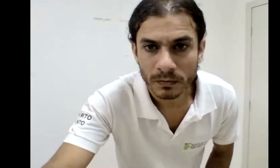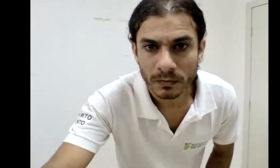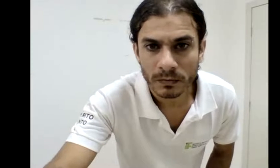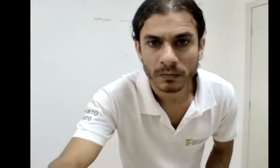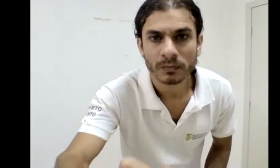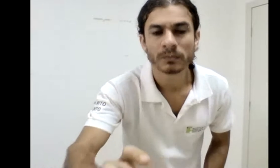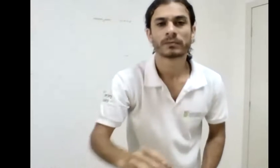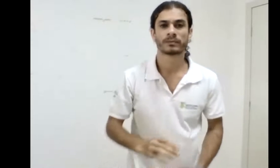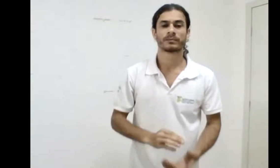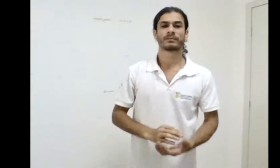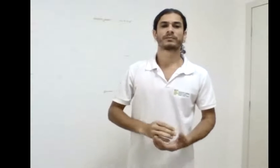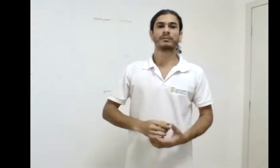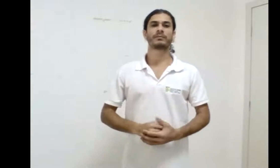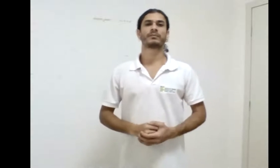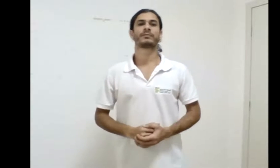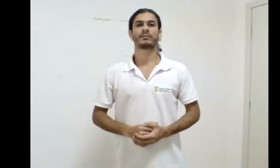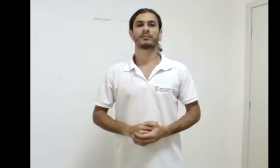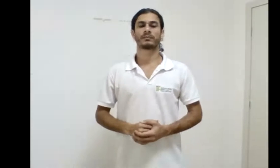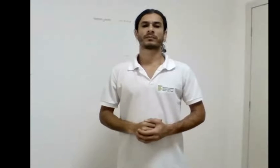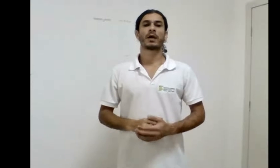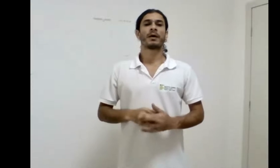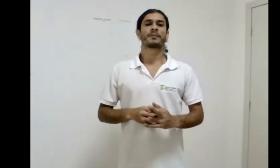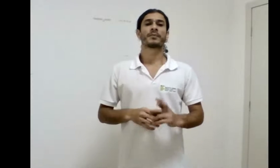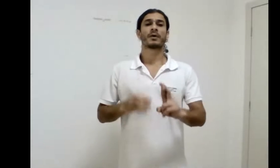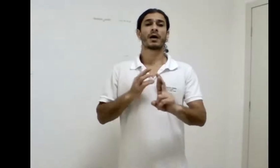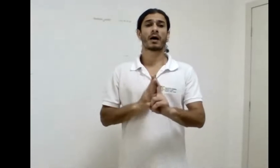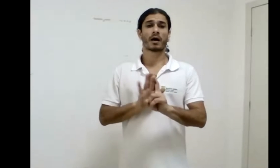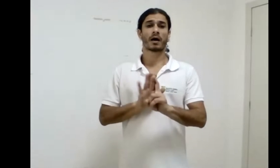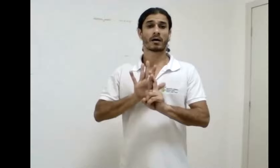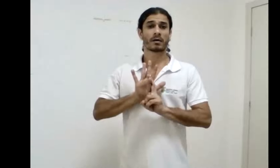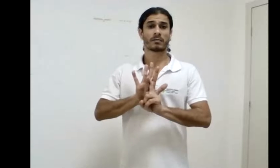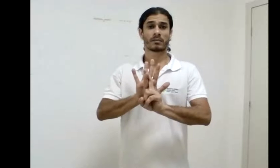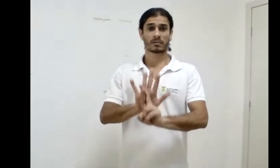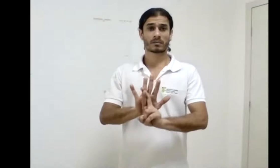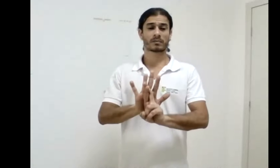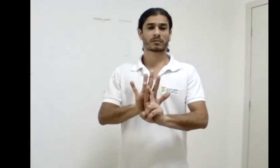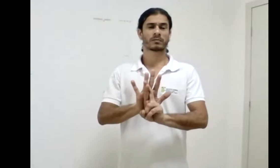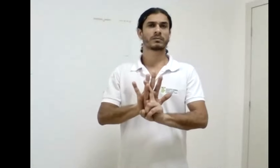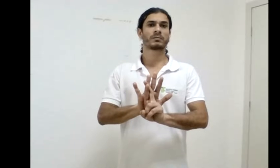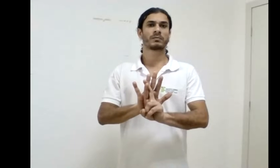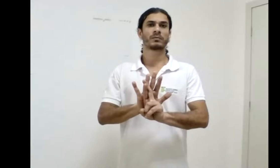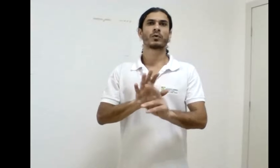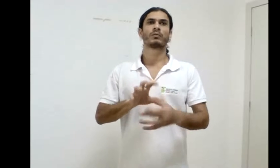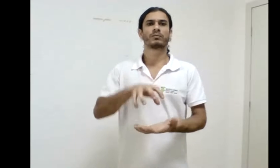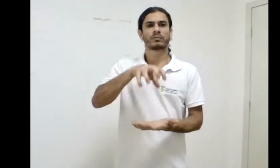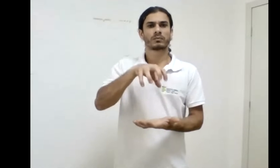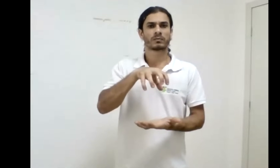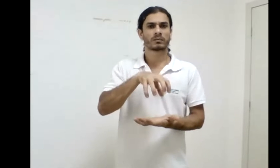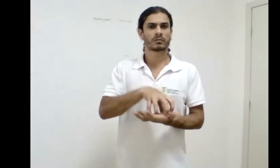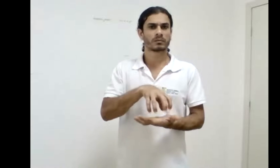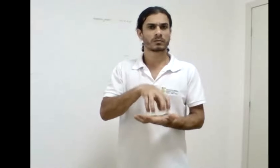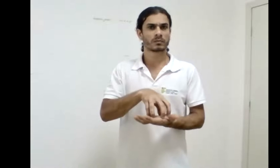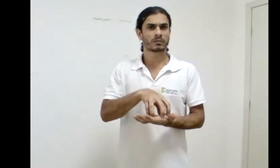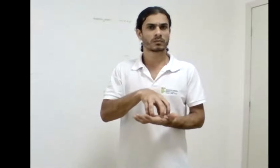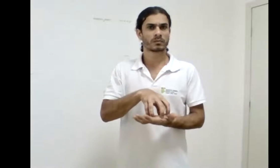Ela é representante junto ao termo de cooperação técnica entre UFES e Universidade do Minho,